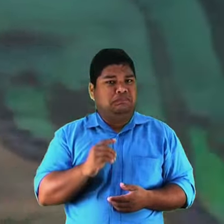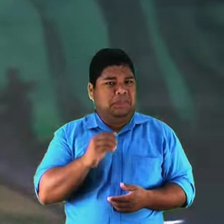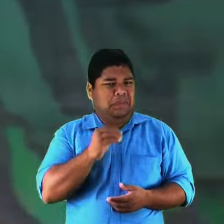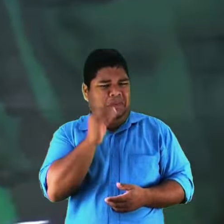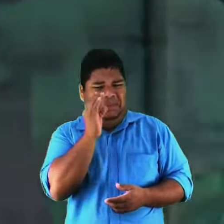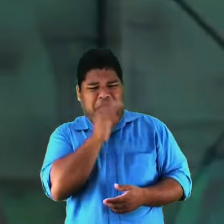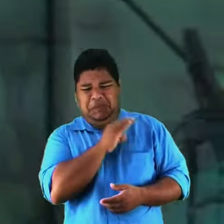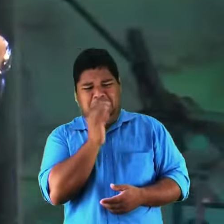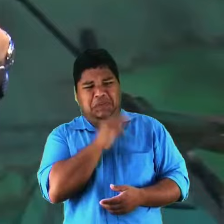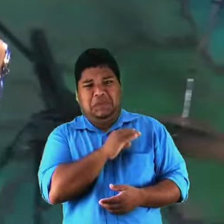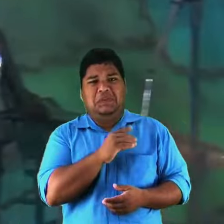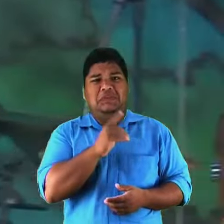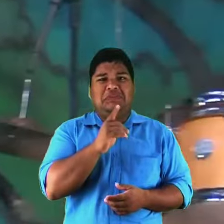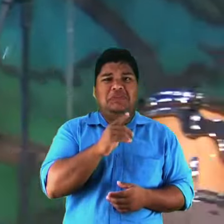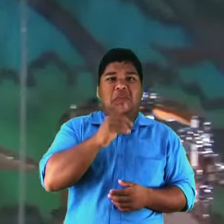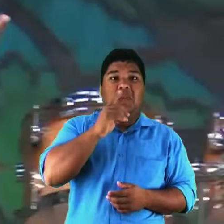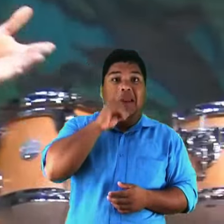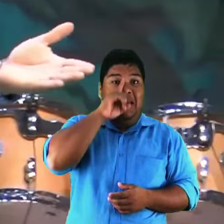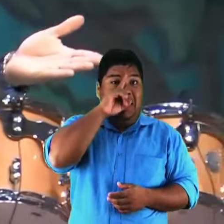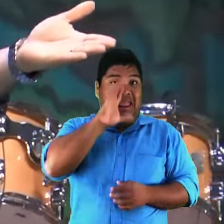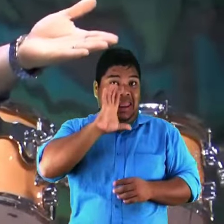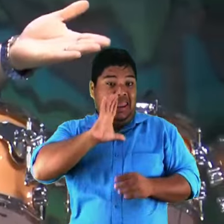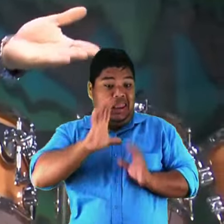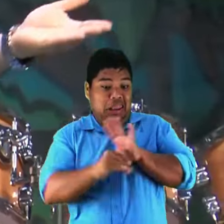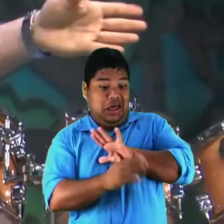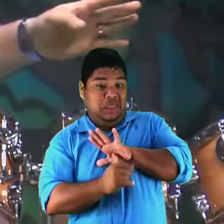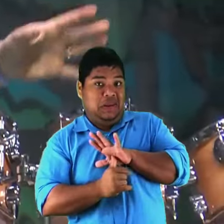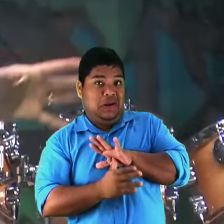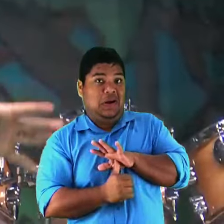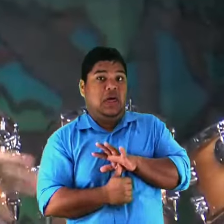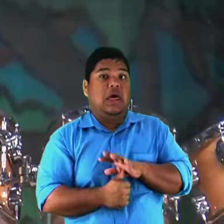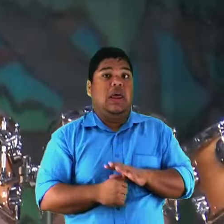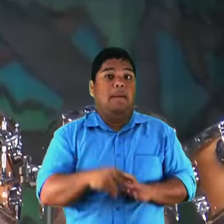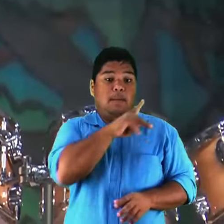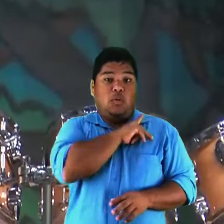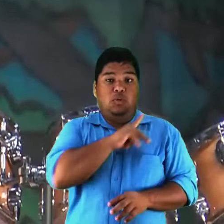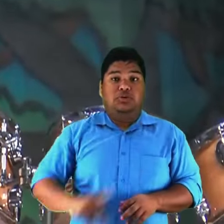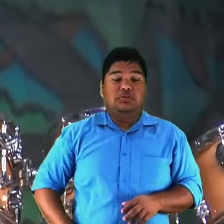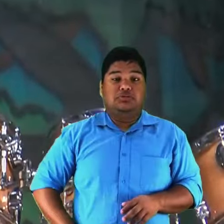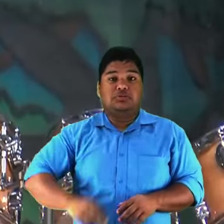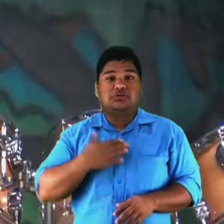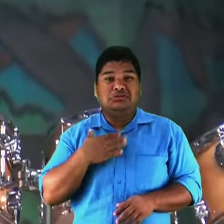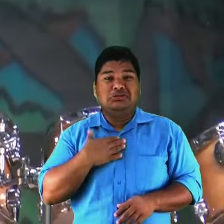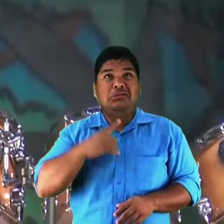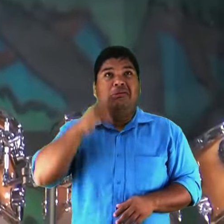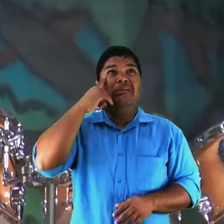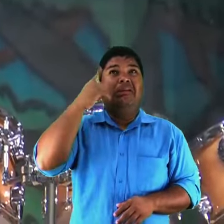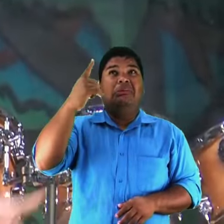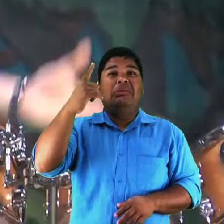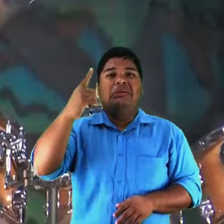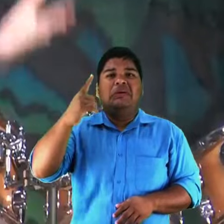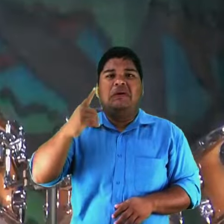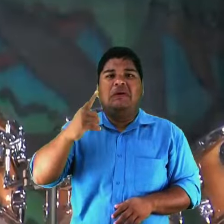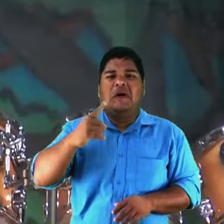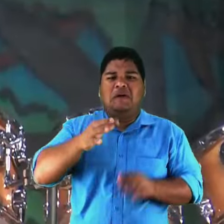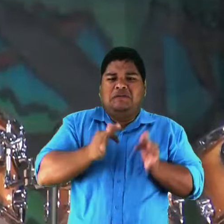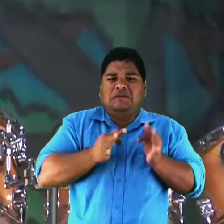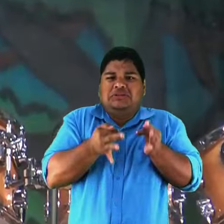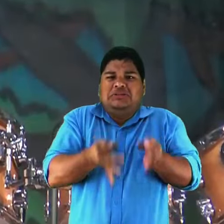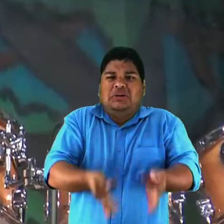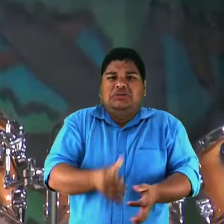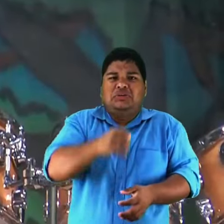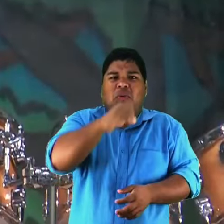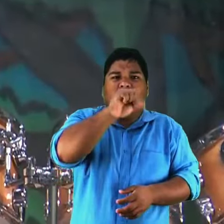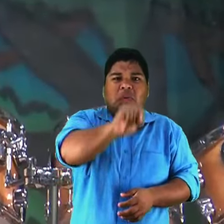bem na década de 90, não é? Eu acho que era início da década de 90, ou final de 80, quando confiscaram a poupança